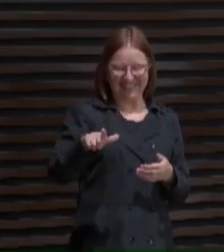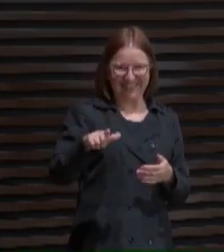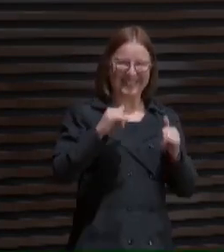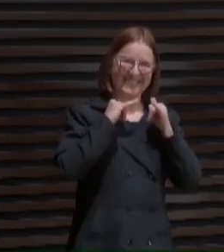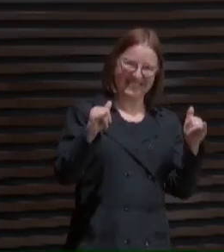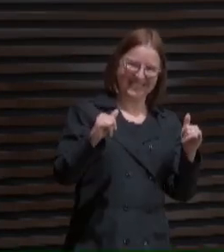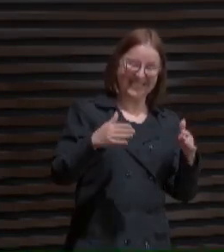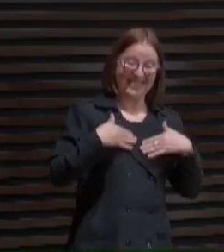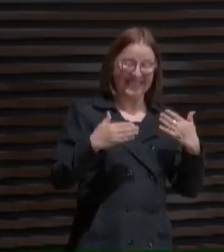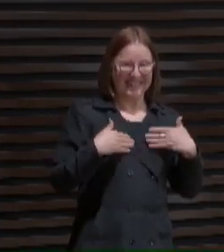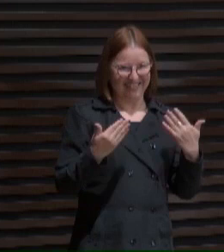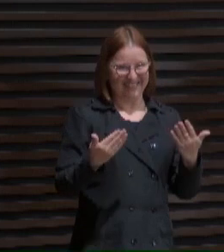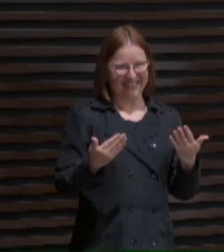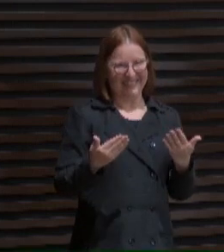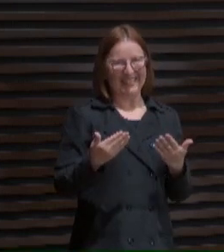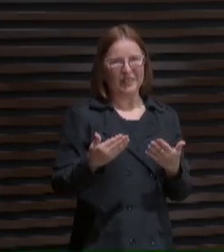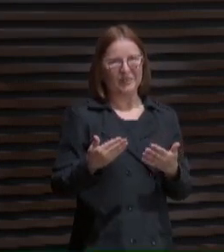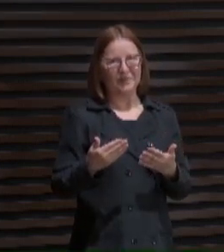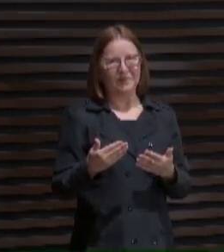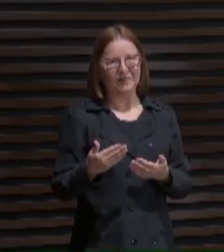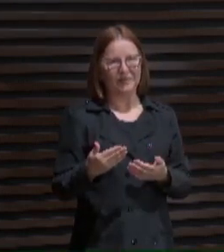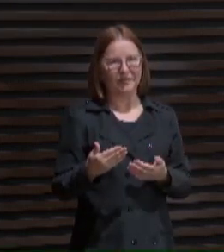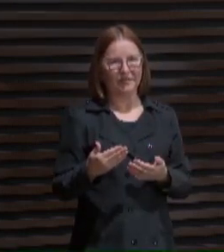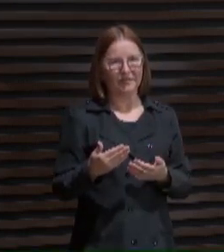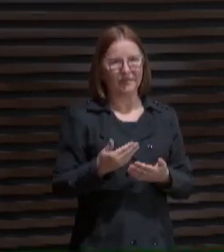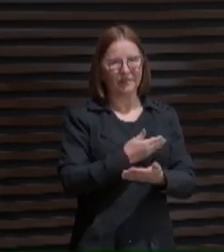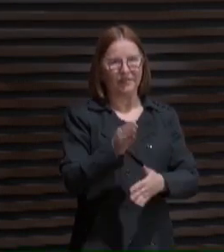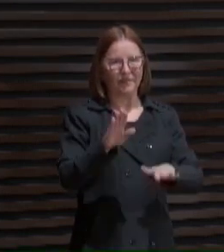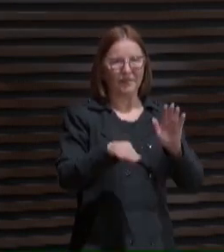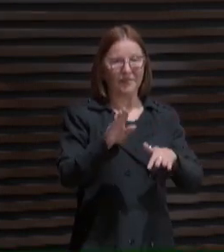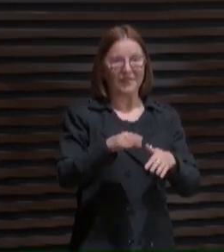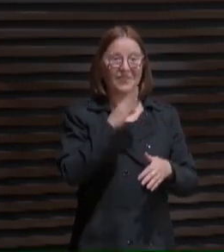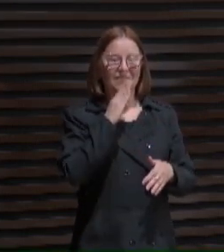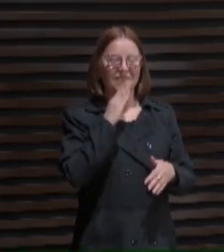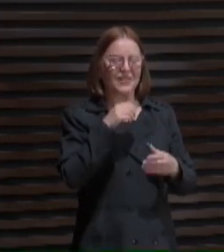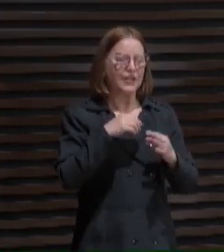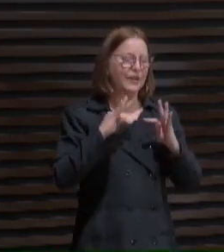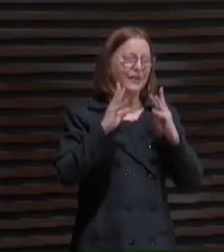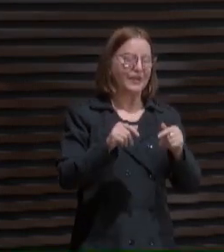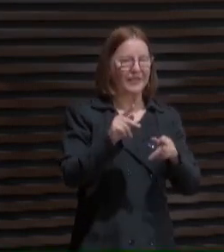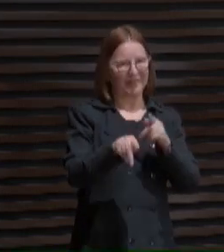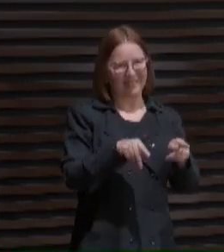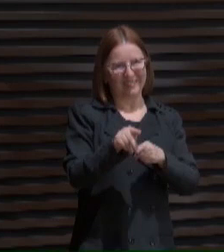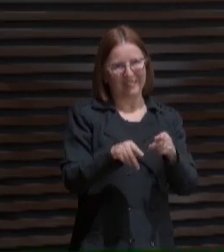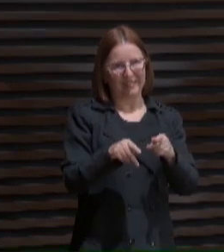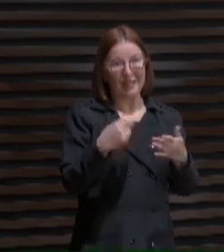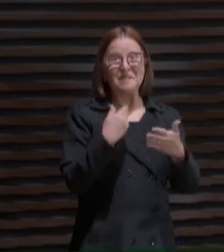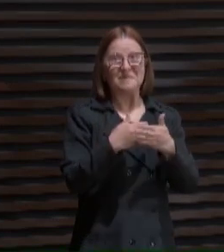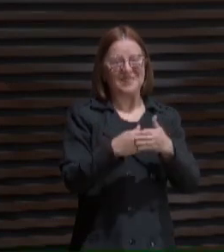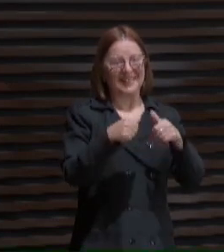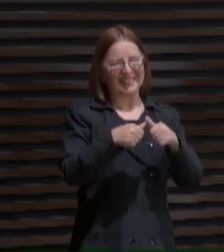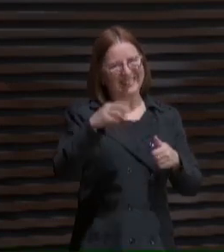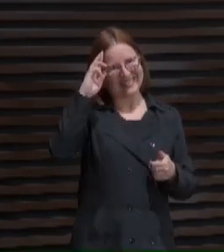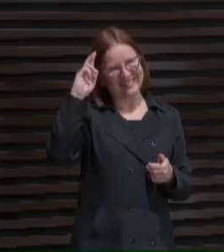digo, alegrai-vos. Seja a vossa moderação conhecida de todos os homens. Perto está o